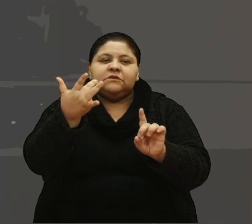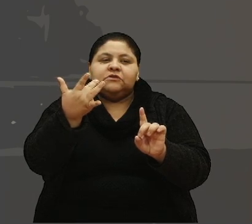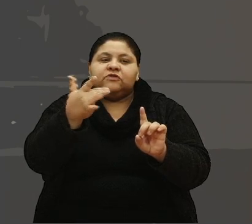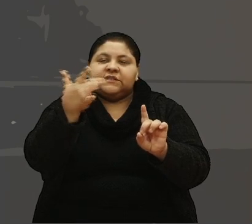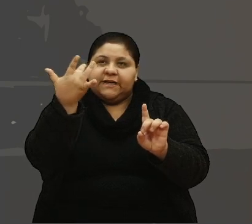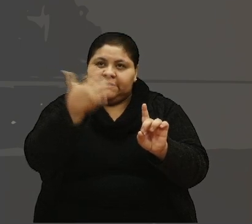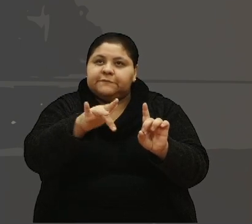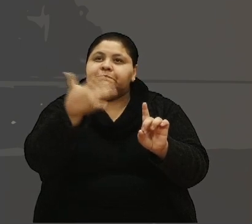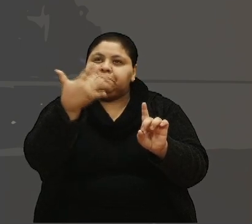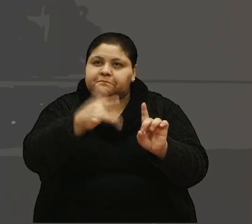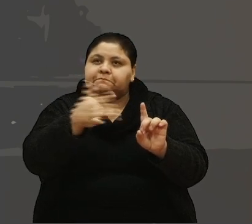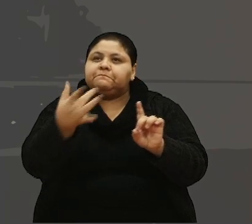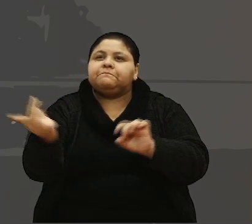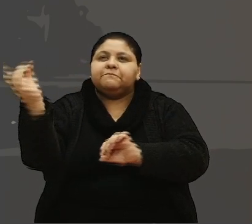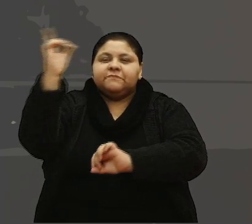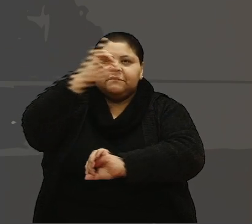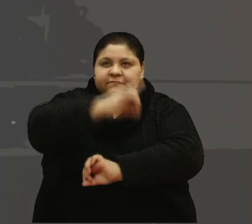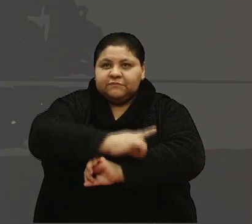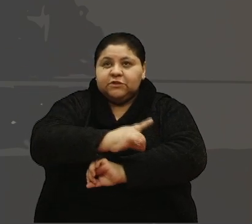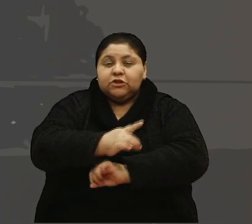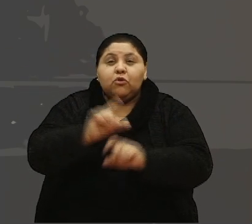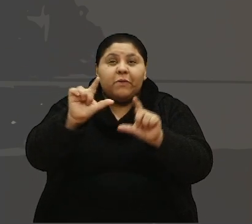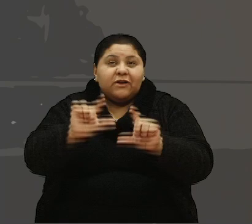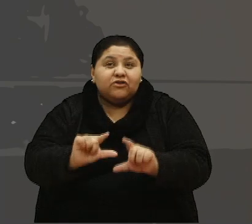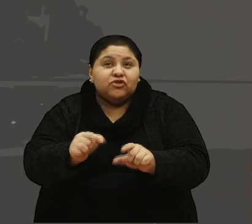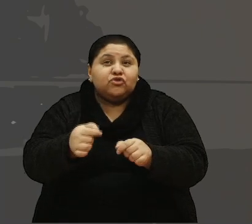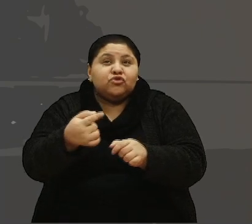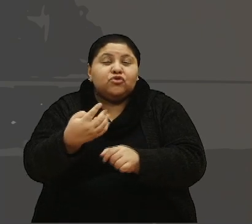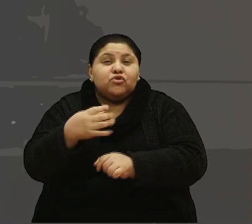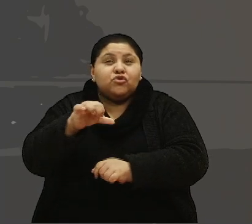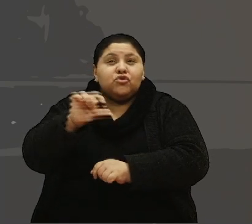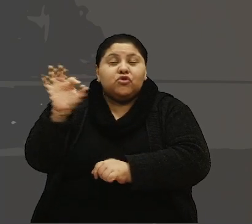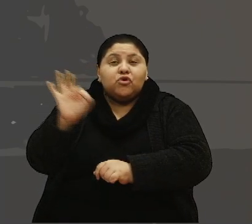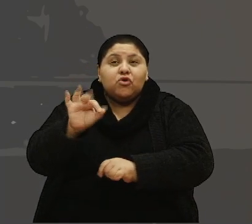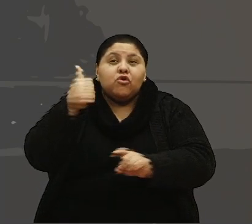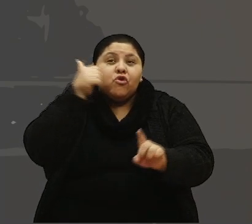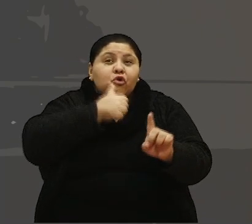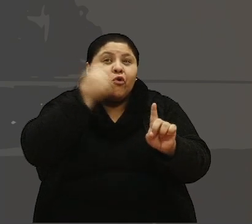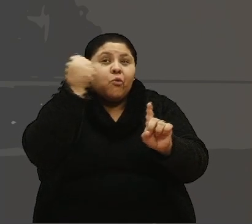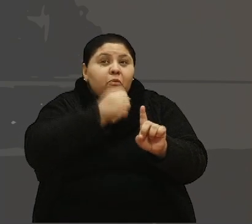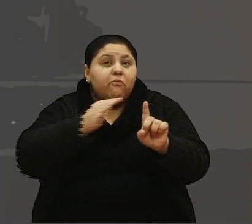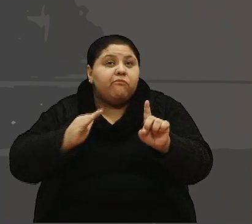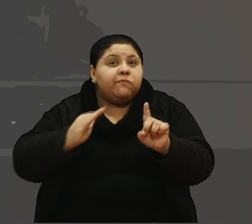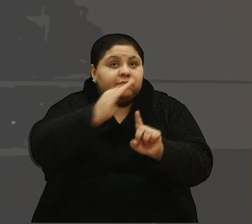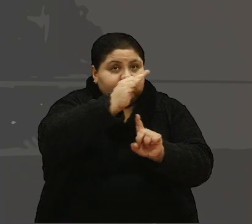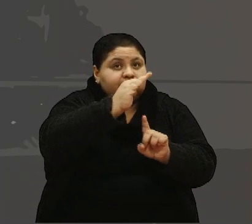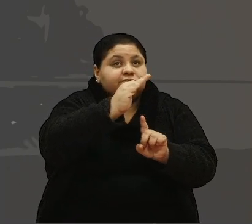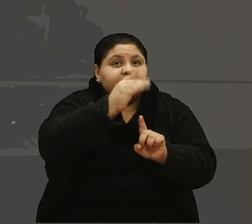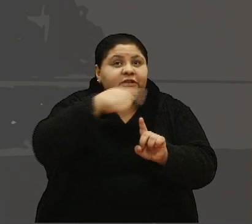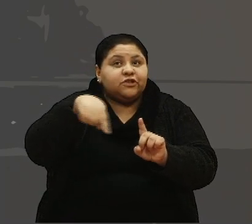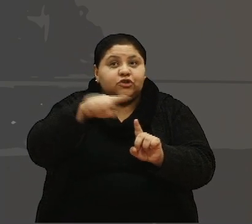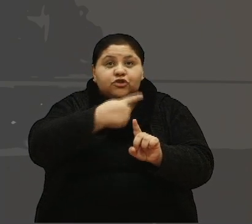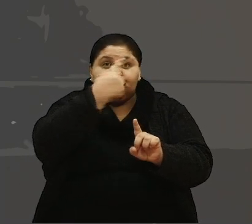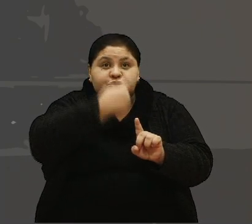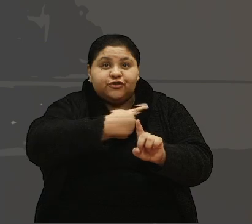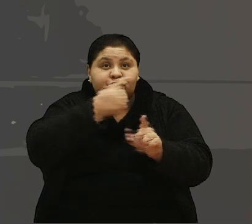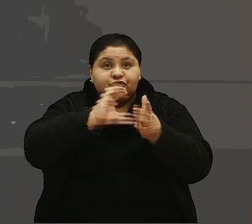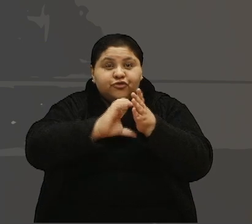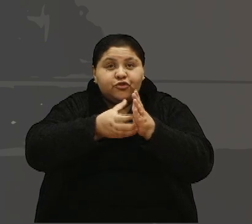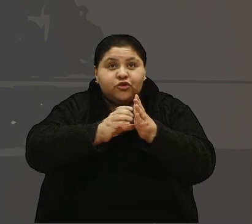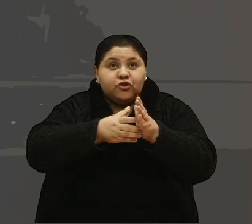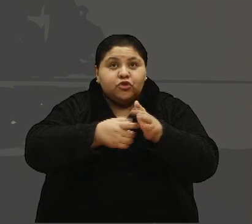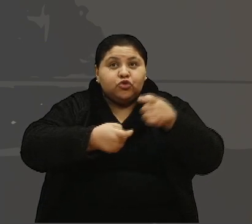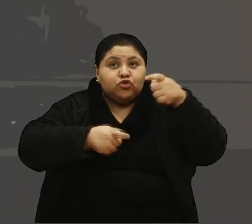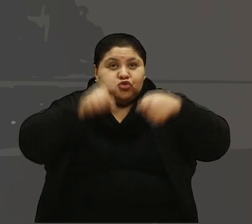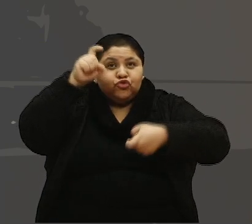tivemos uma redução de quase 9%, enquanto os feminicídios subiram. Se a gente for olhar ainda os dados dos estupros, que eu